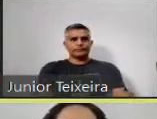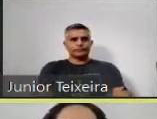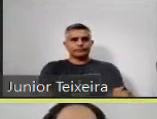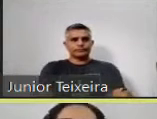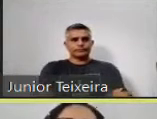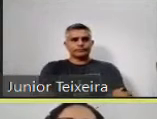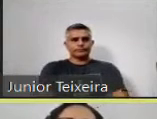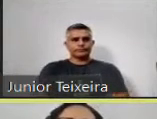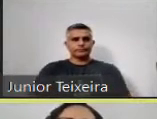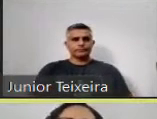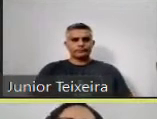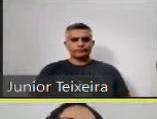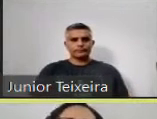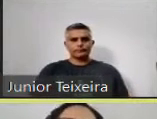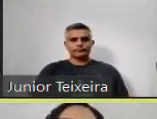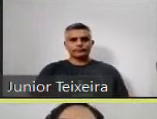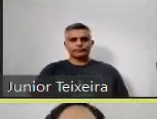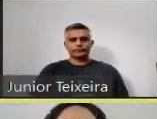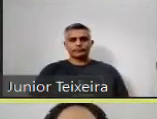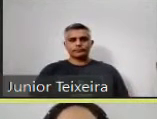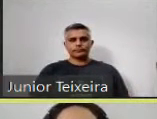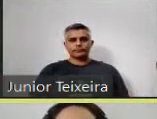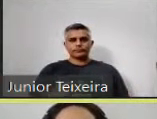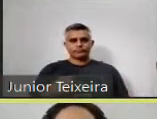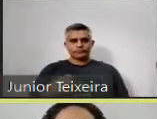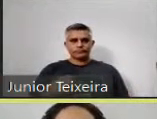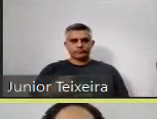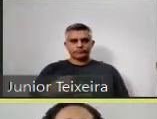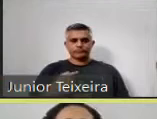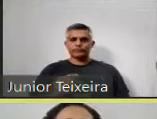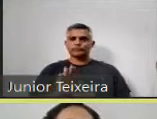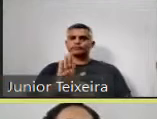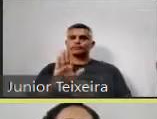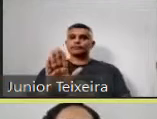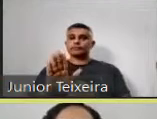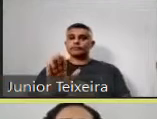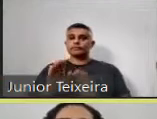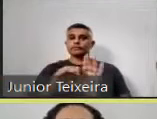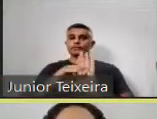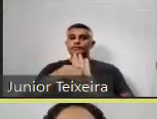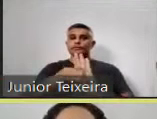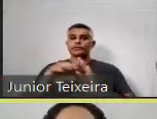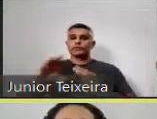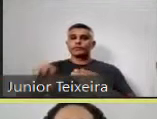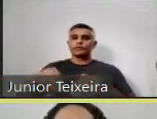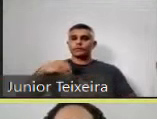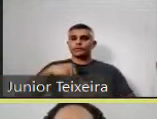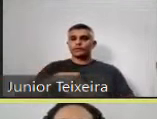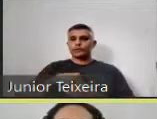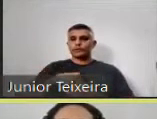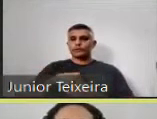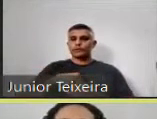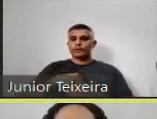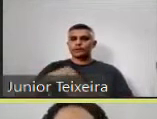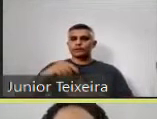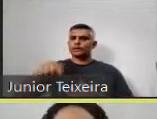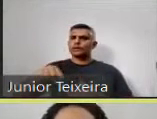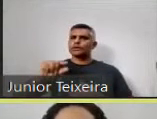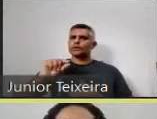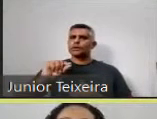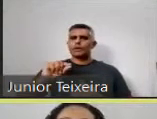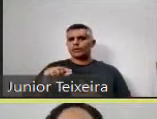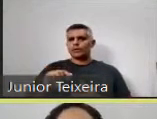conceitual, eu trago o conceito de subjetividade, né, que é entendida como uma dimensão individual